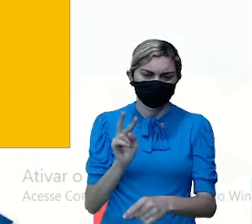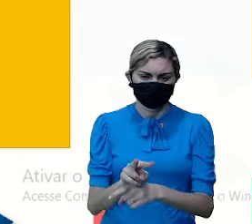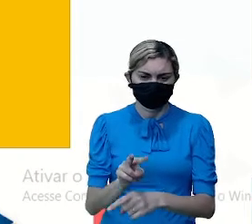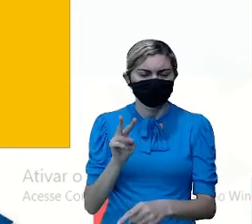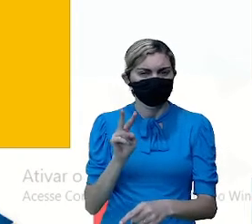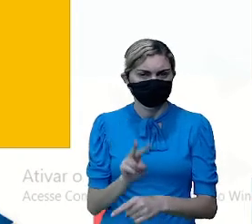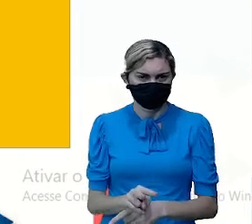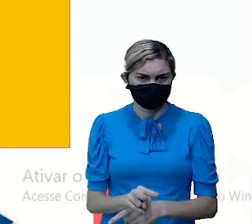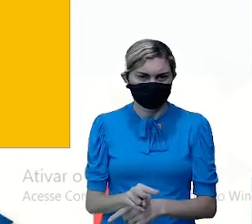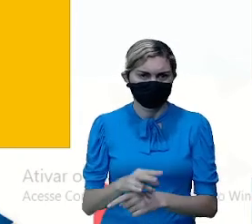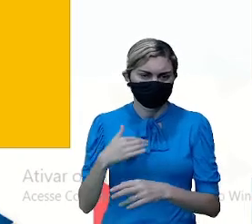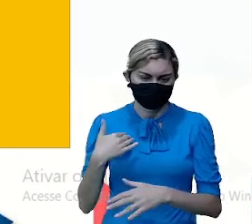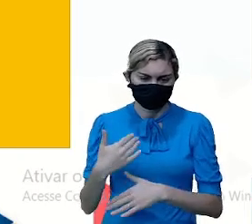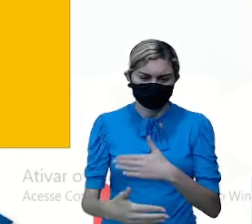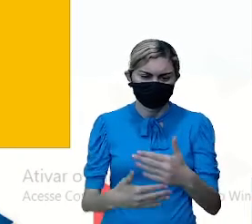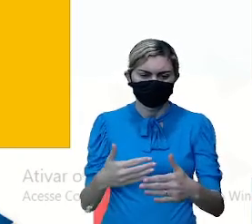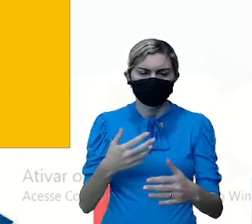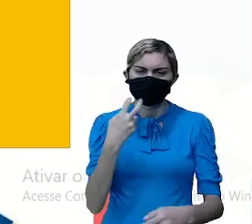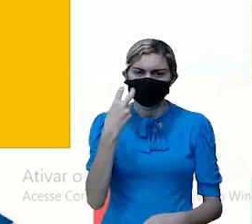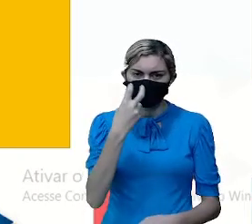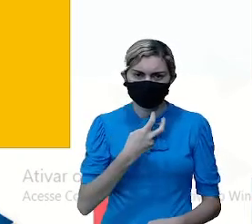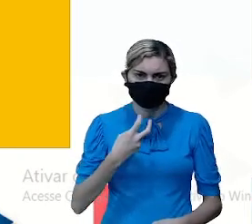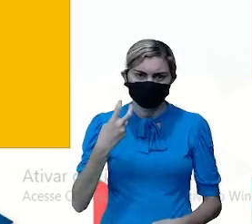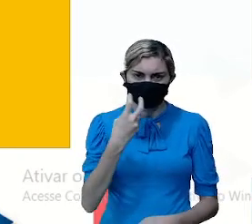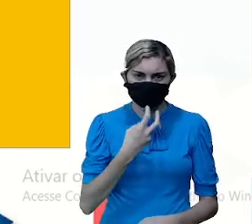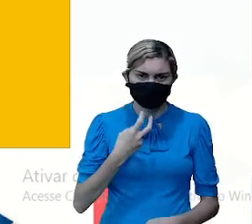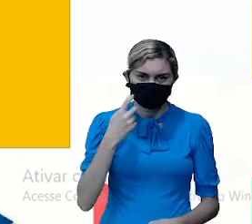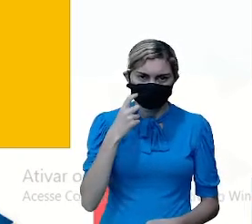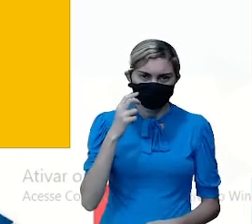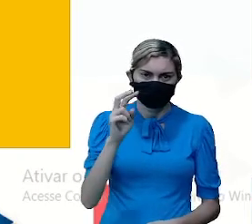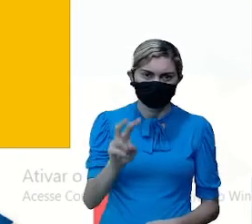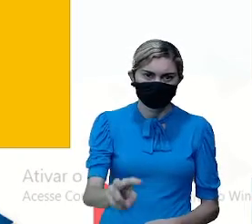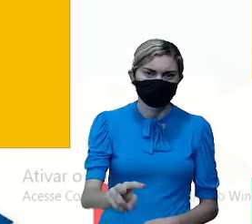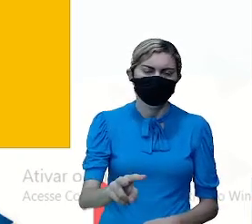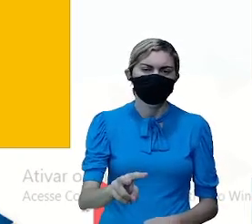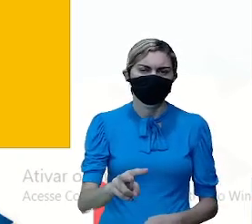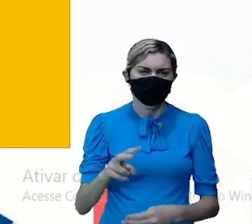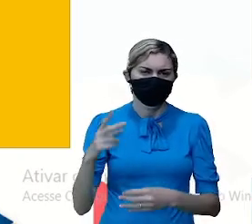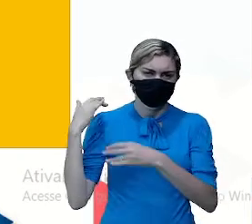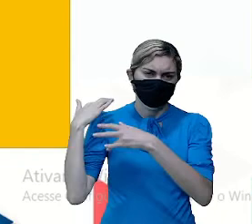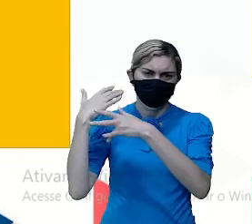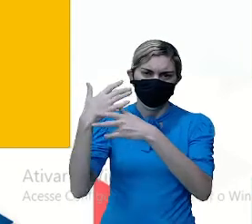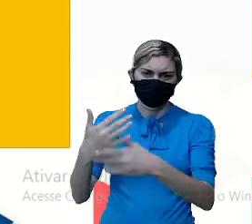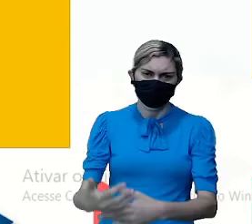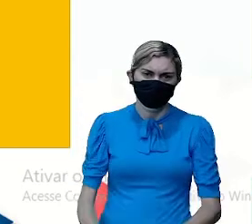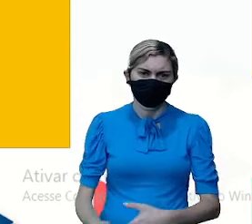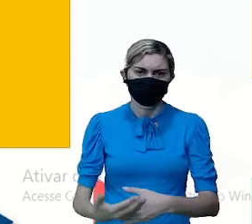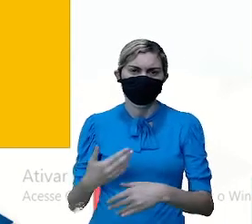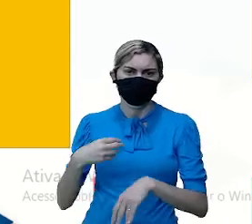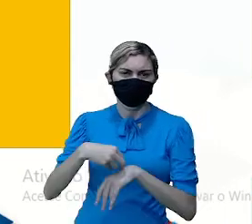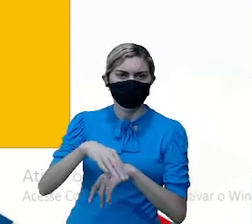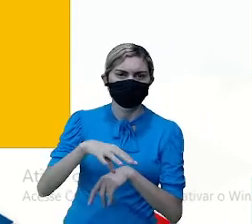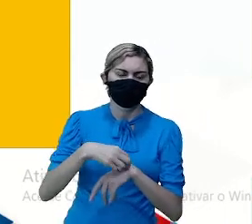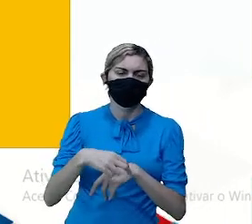preservada através da oralidade. Olha aí, honrar os ancestrais e através